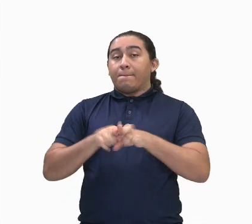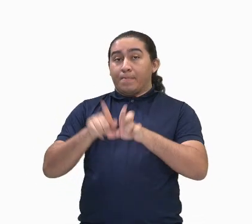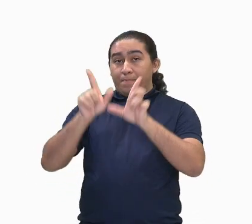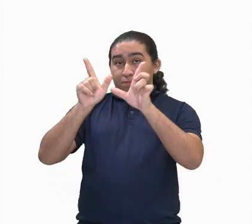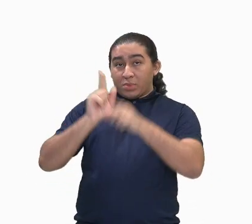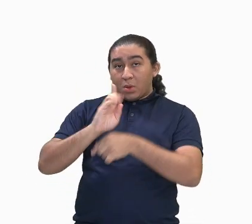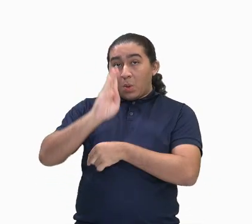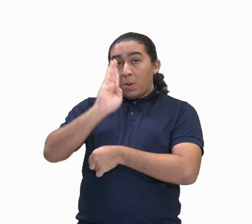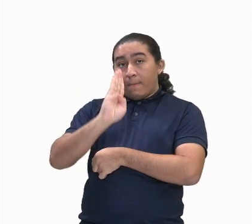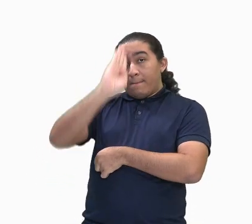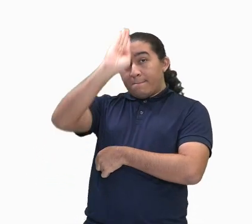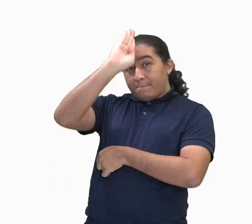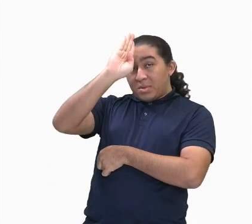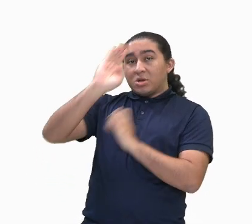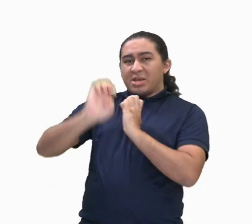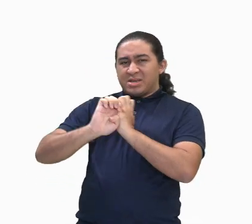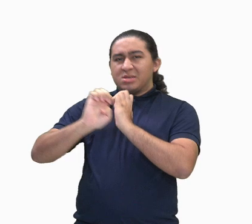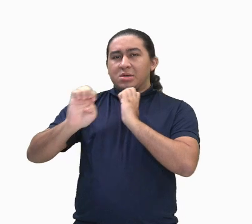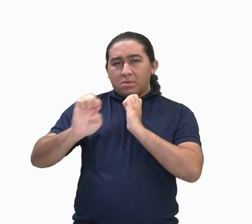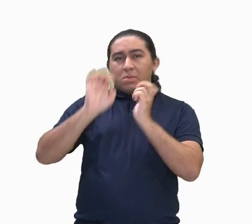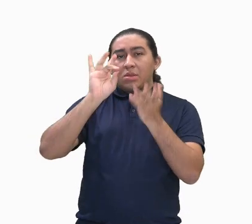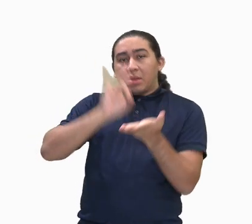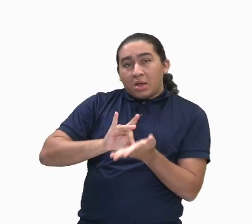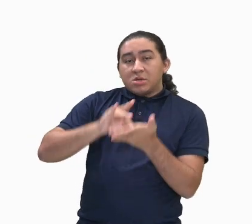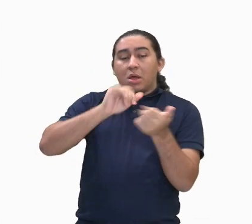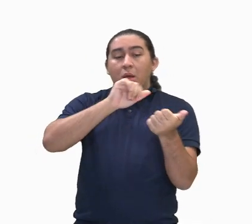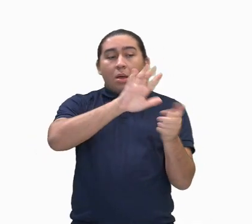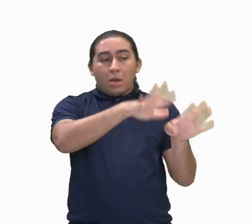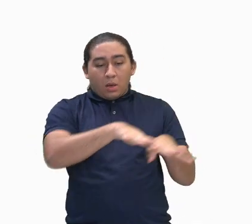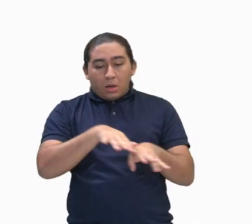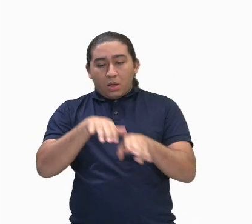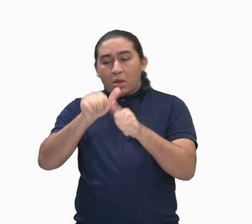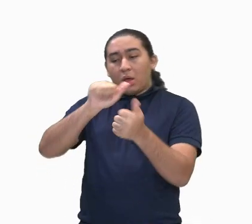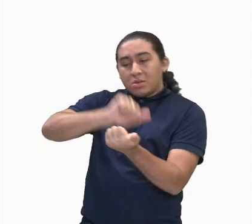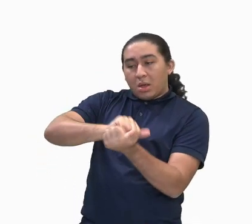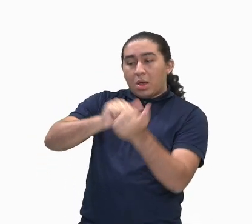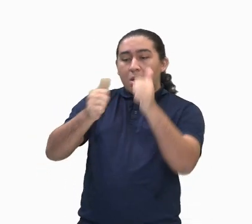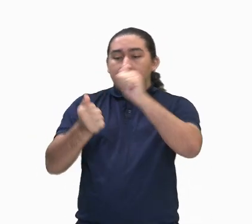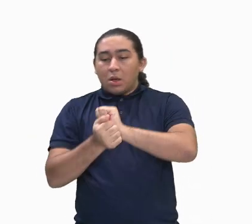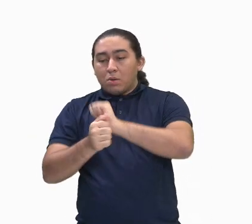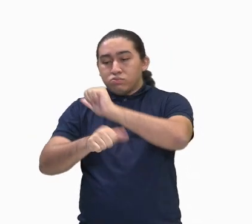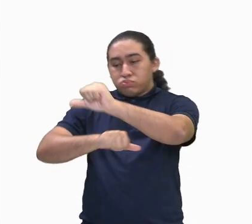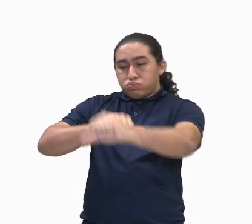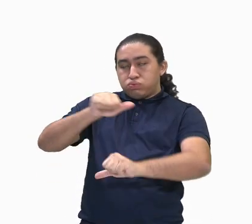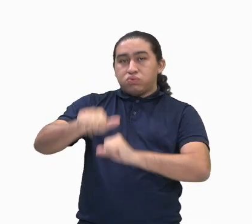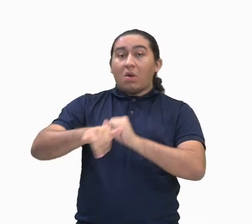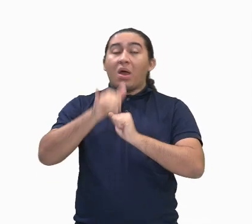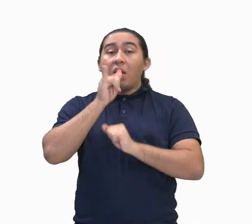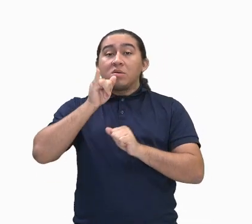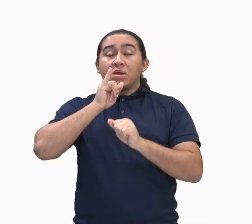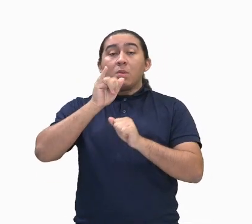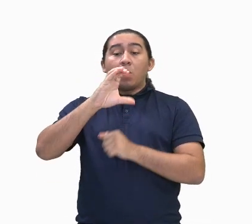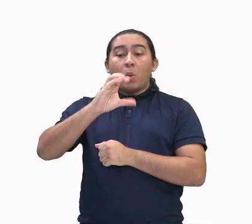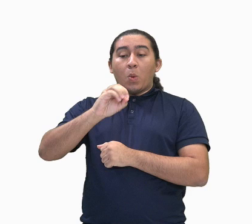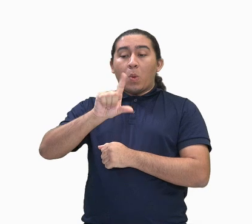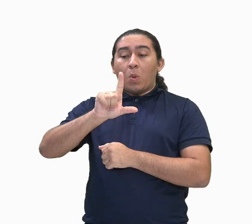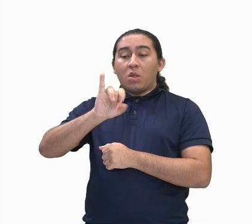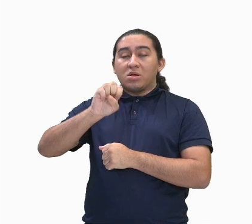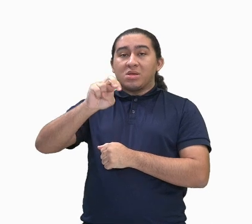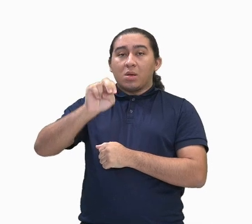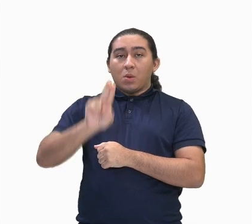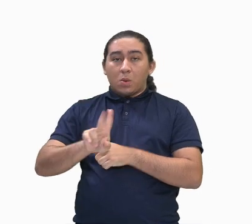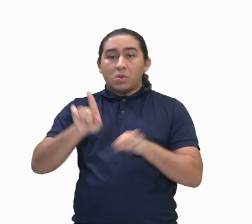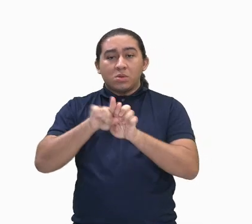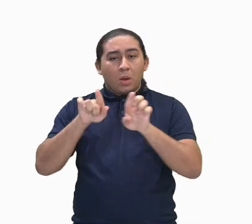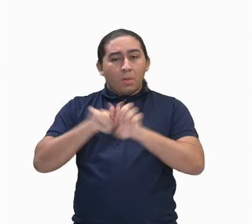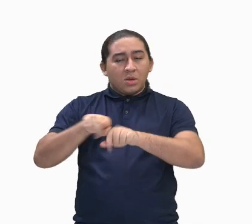engenheiros, adaptaram e expandiram essas técnicas, criando obras monumentais como o Coliseu, aquedutos, estradas